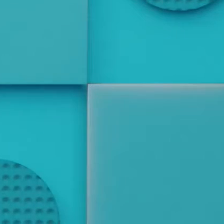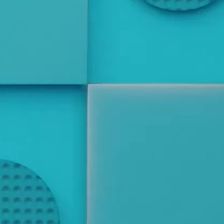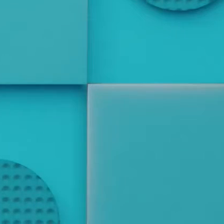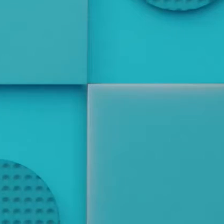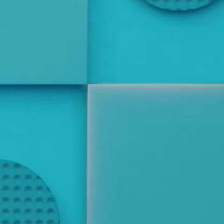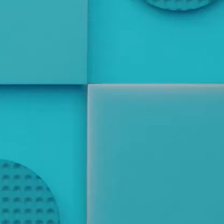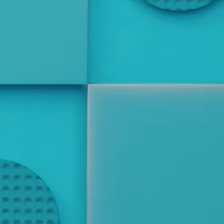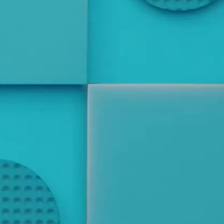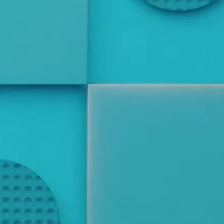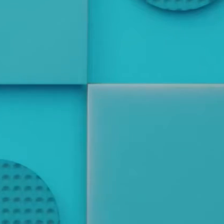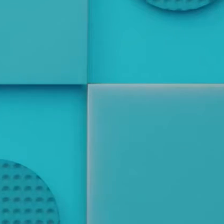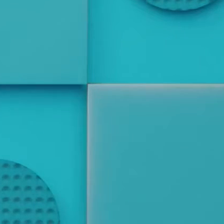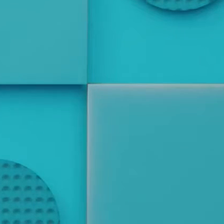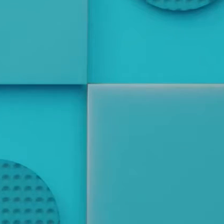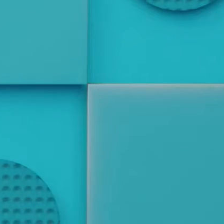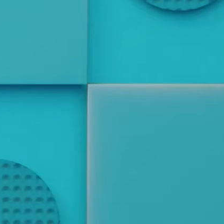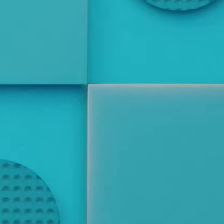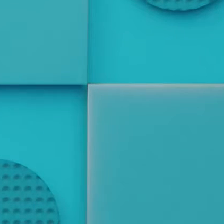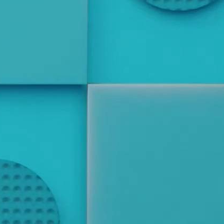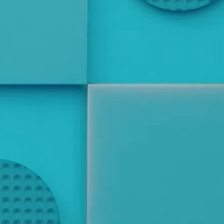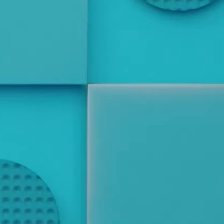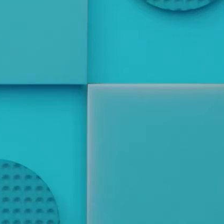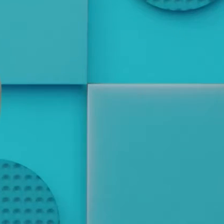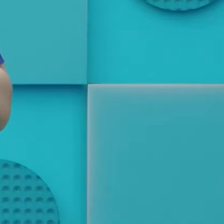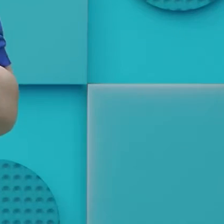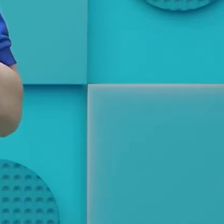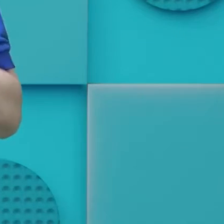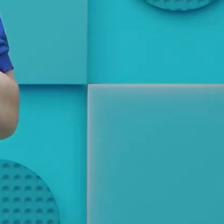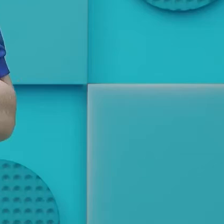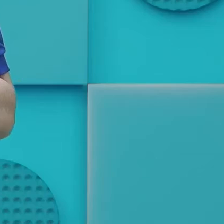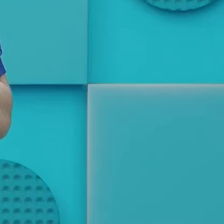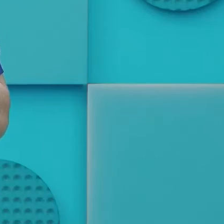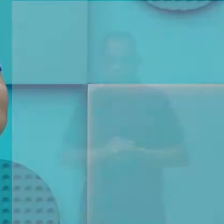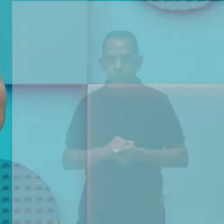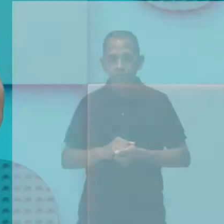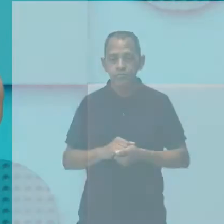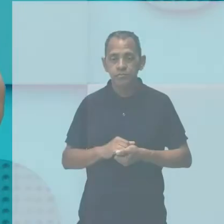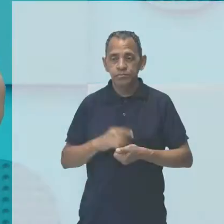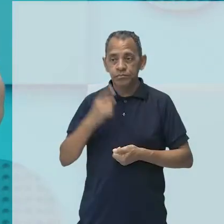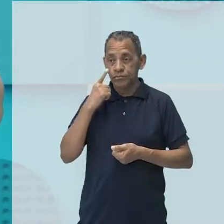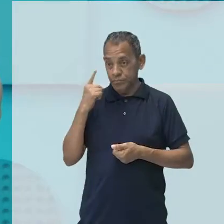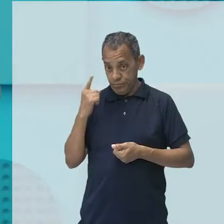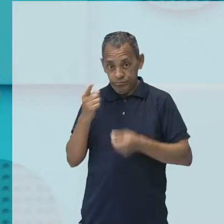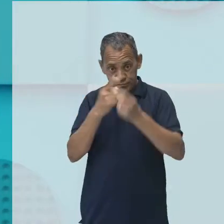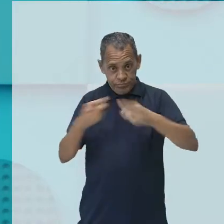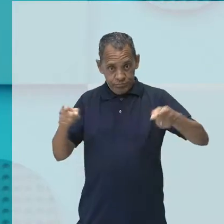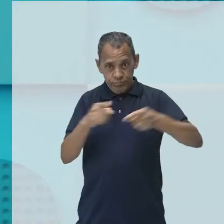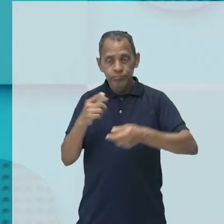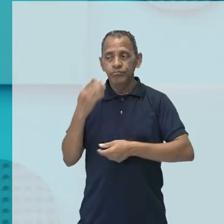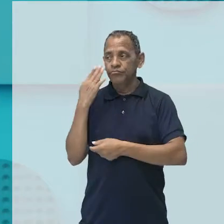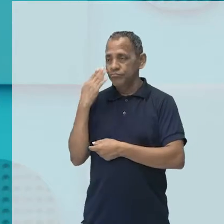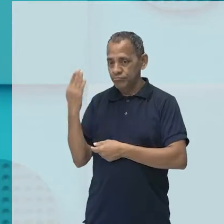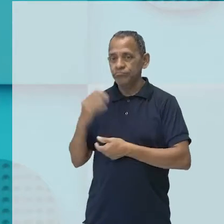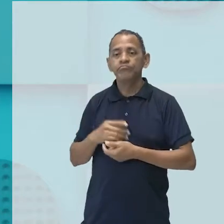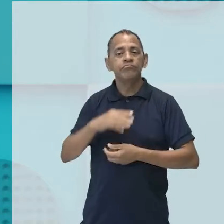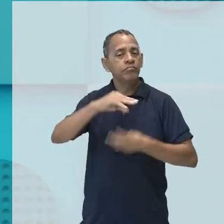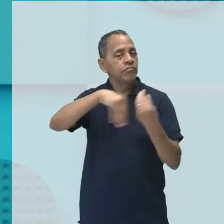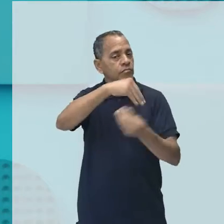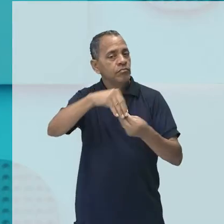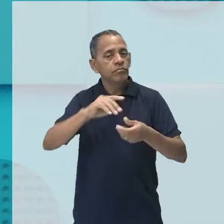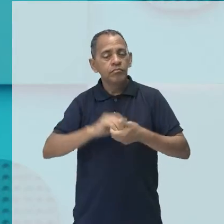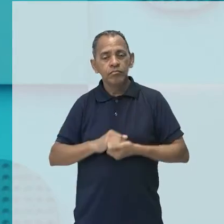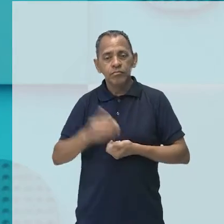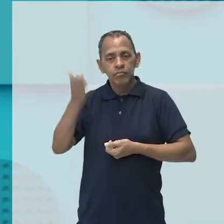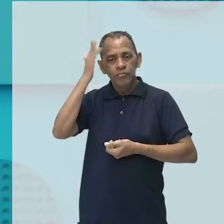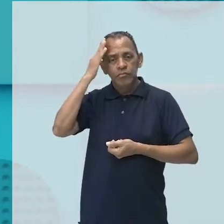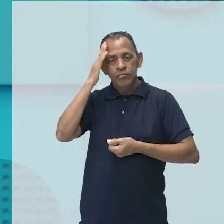Muito bem. Então, a música tropicalista, ela justamente é isso. Ela traz essa miscigenação. E quem entende viu